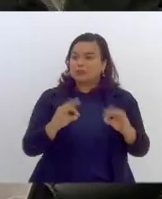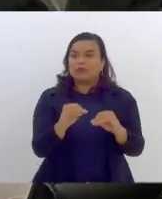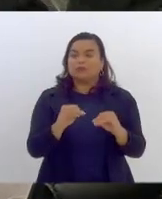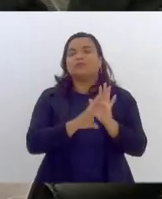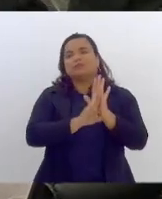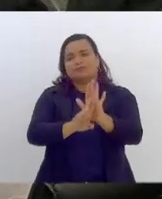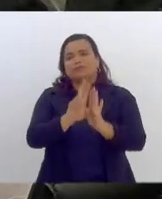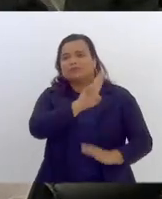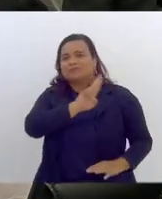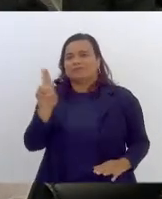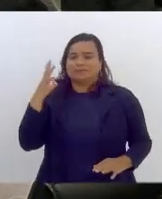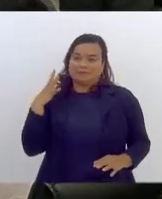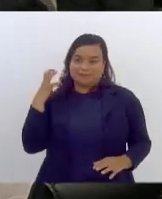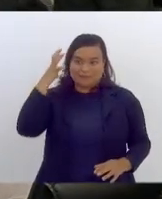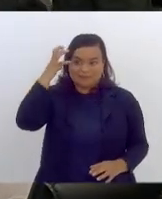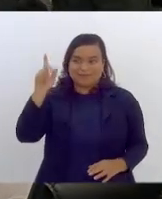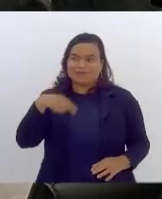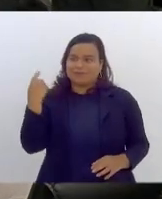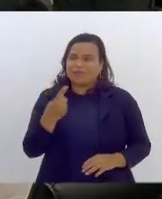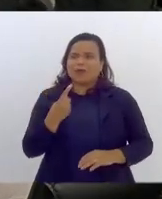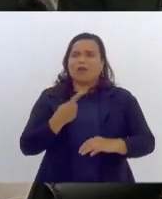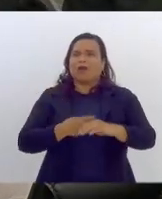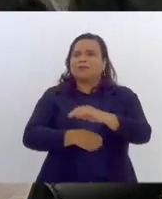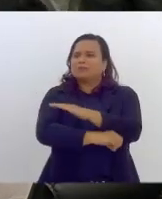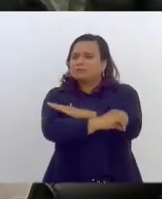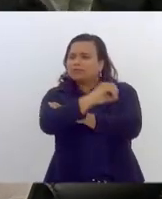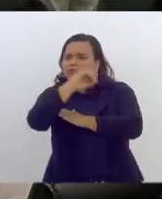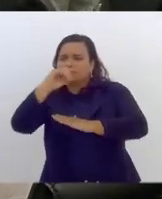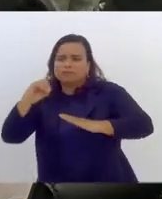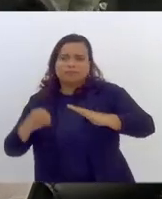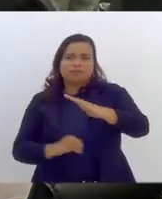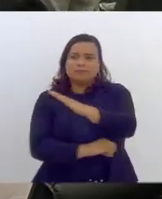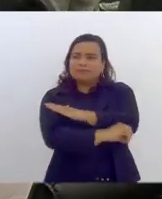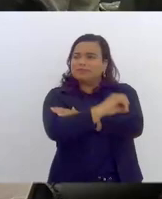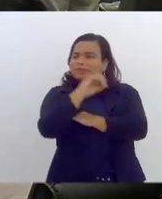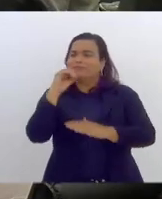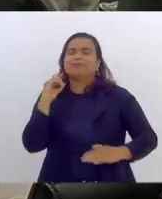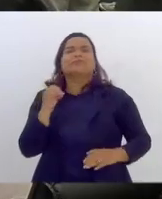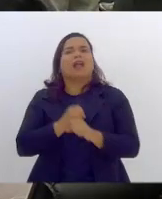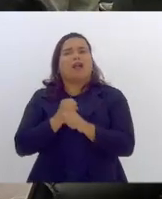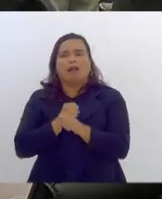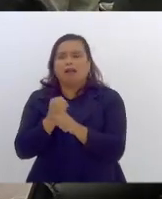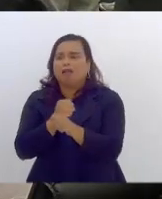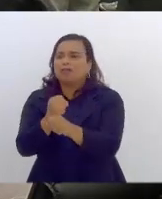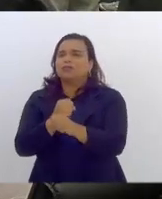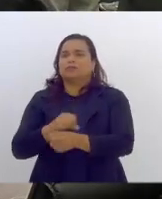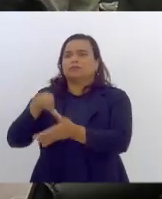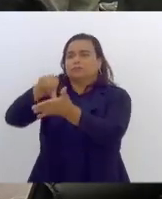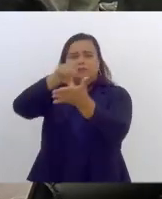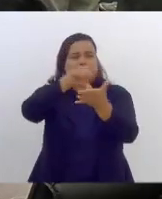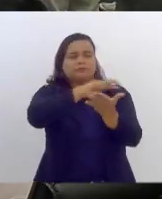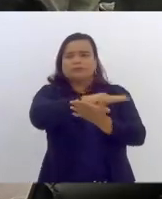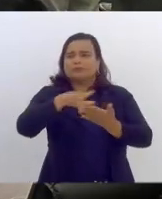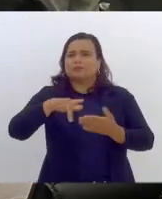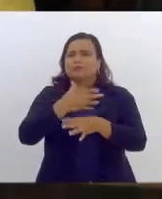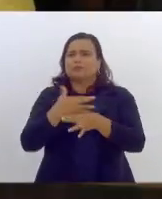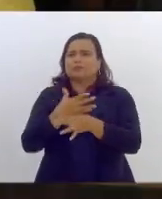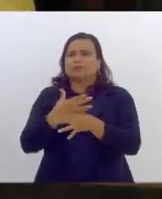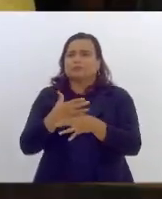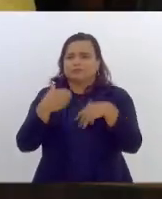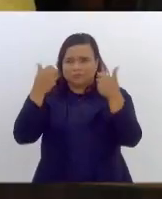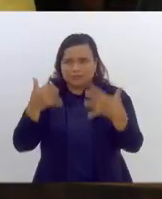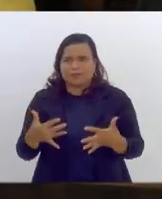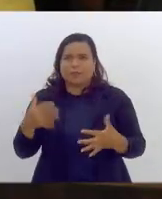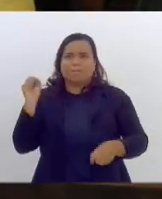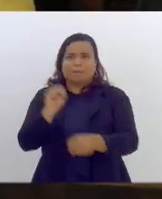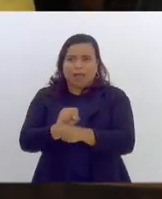de Marielle. E a gente amanhece todos os anos em um ponto da cidade para dizer, tem que parar